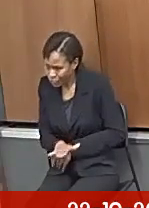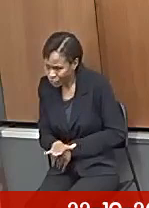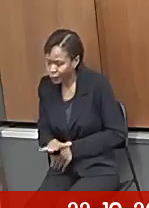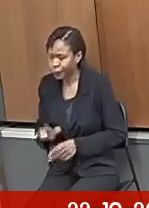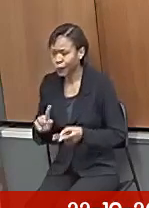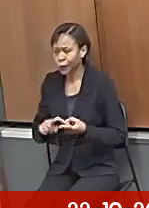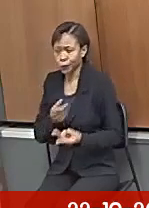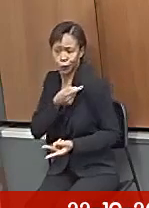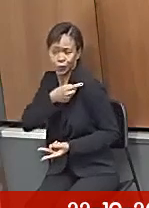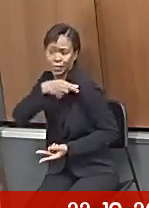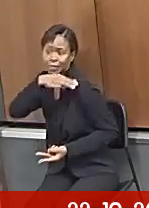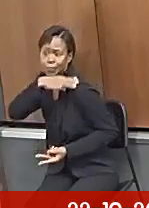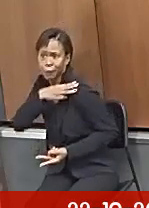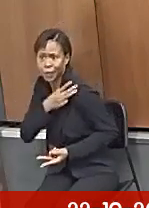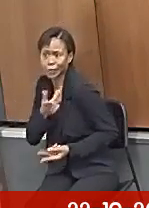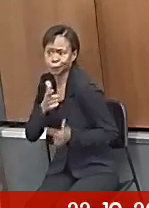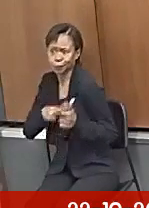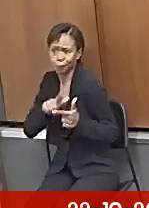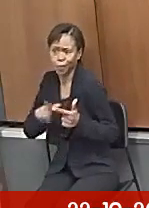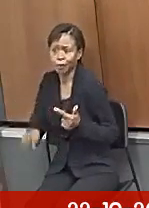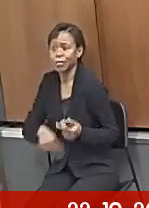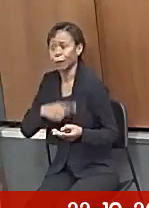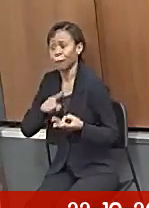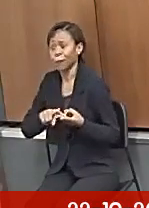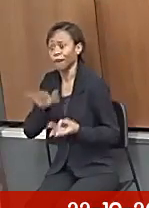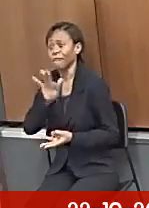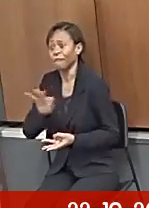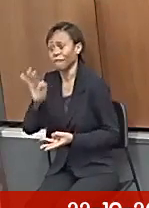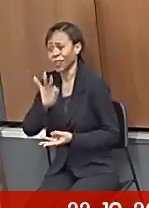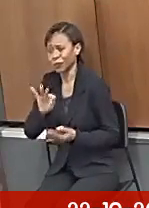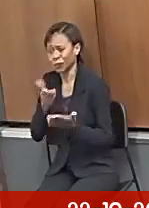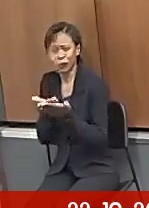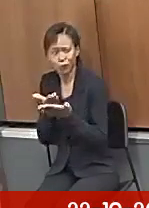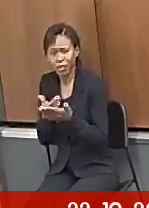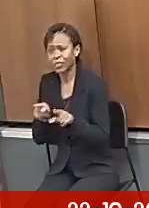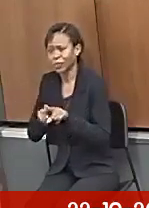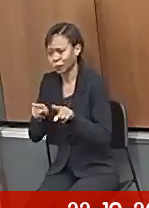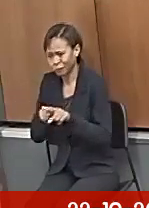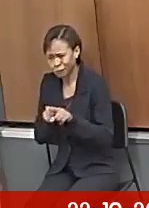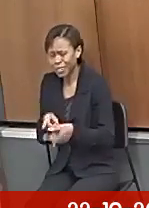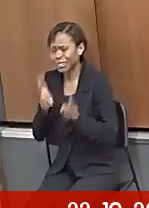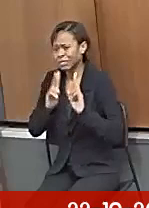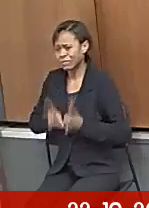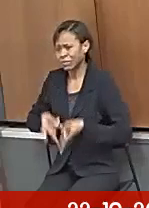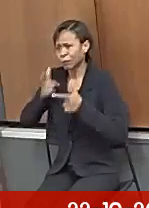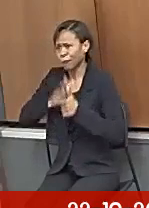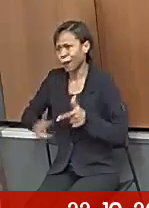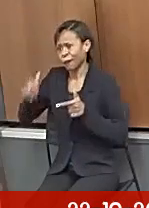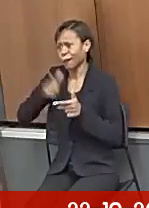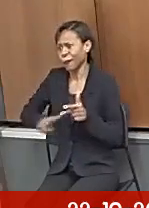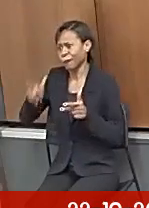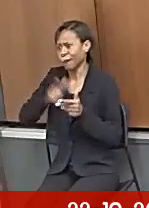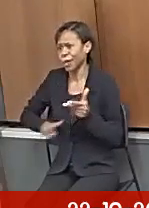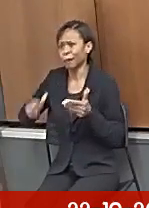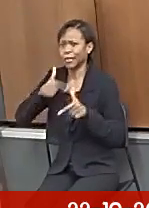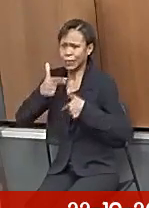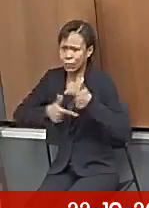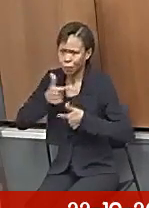no ensino médio e depois na faculdade também. A briga não termina hora nenhuma, no mercado de trabalho,